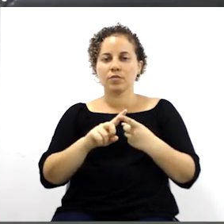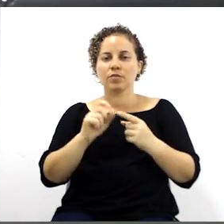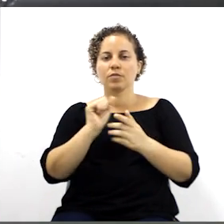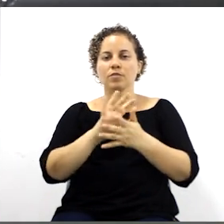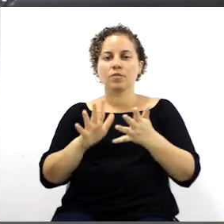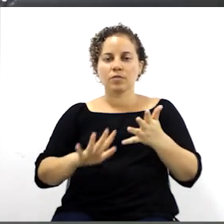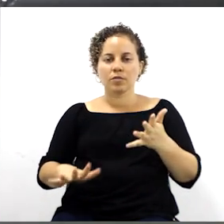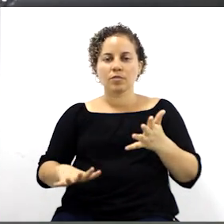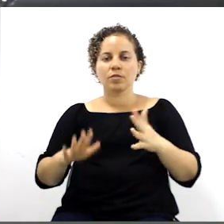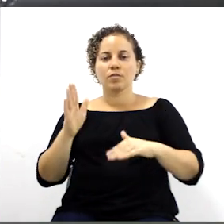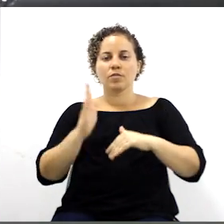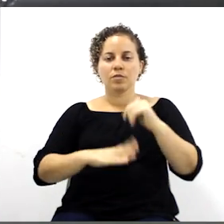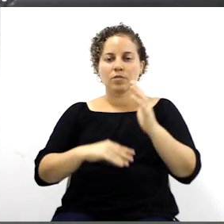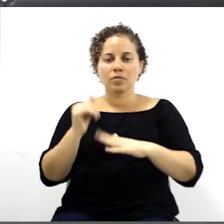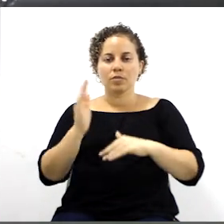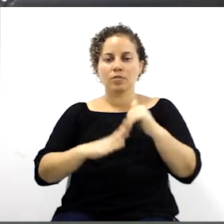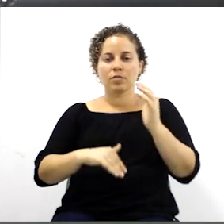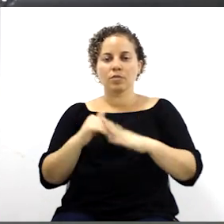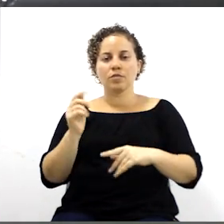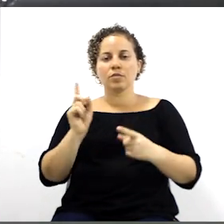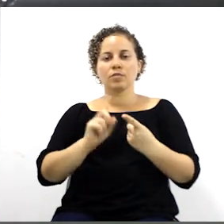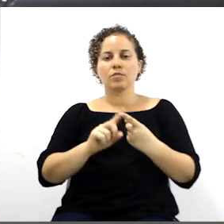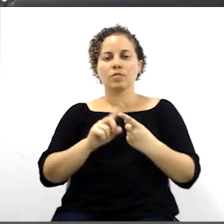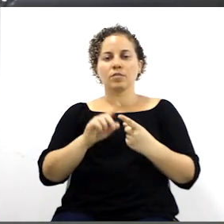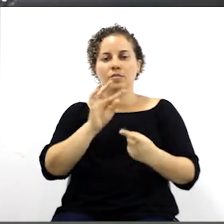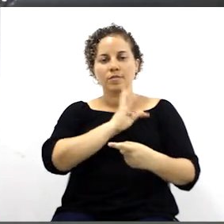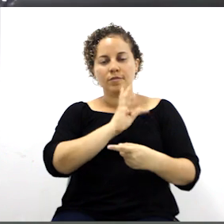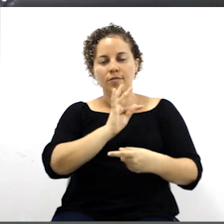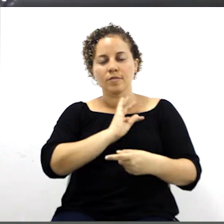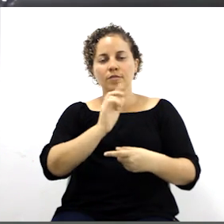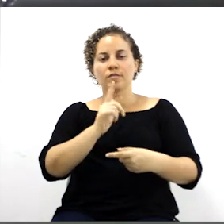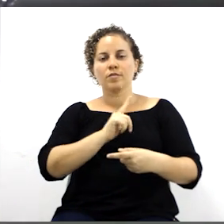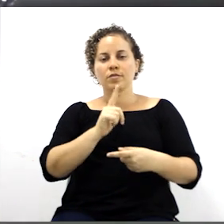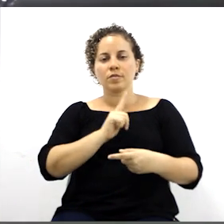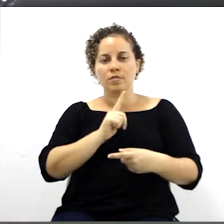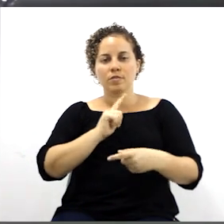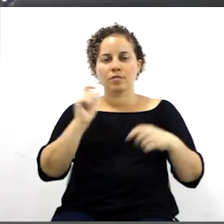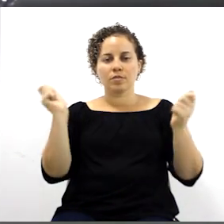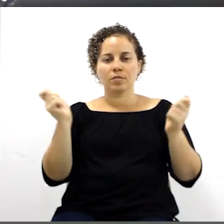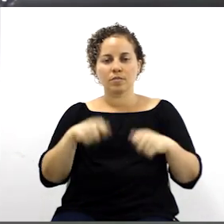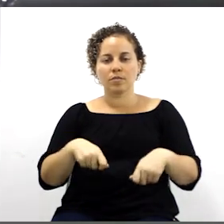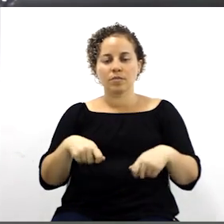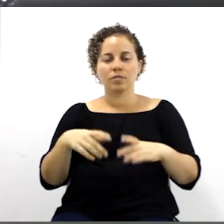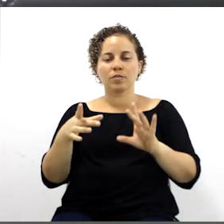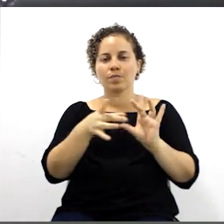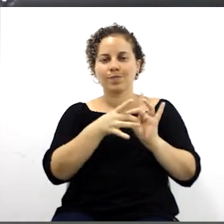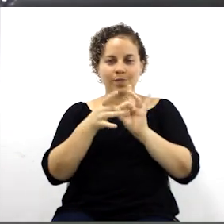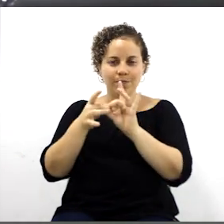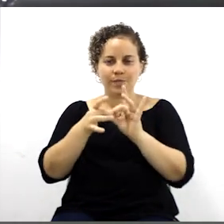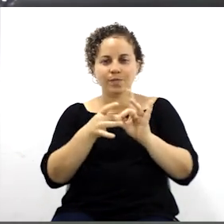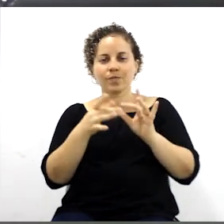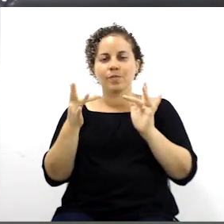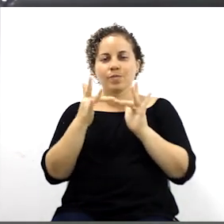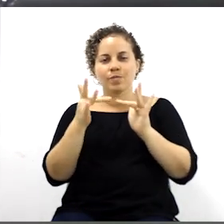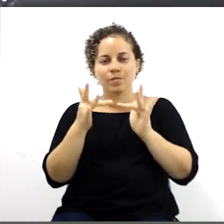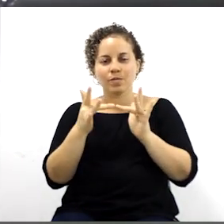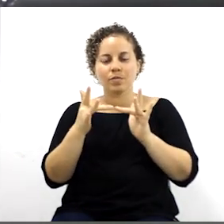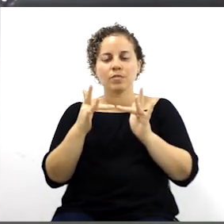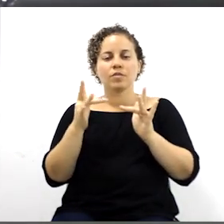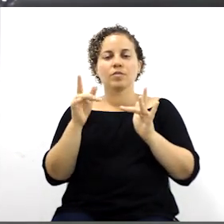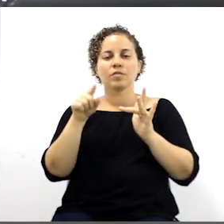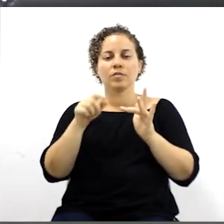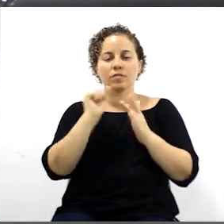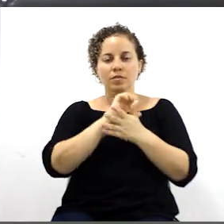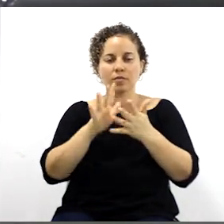outros profissionais de outras áreas, seja do processamento técnico, da aquisição, enfim, possam trabalhar em conjunto e transformar aquela